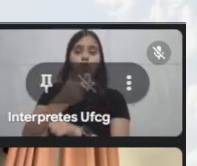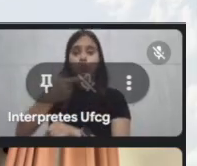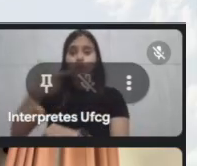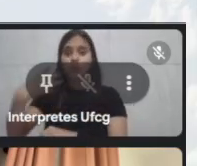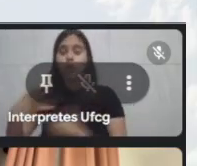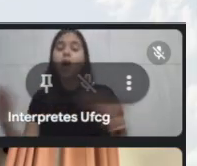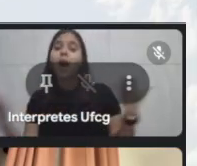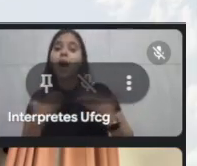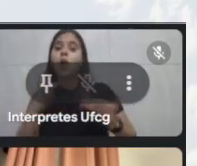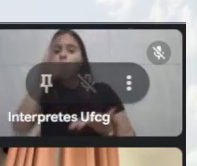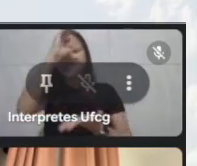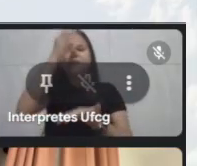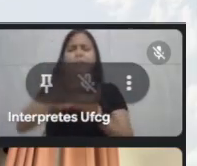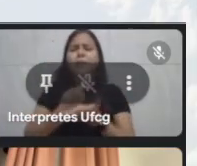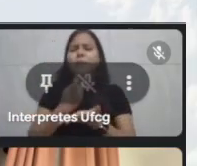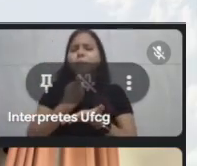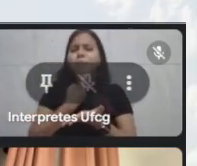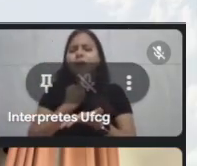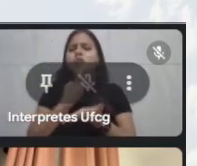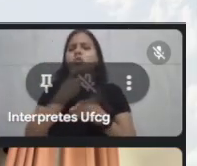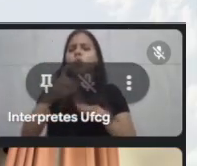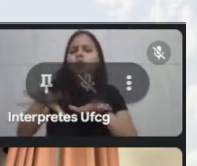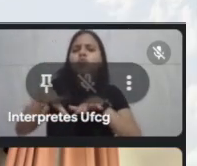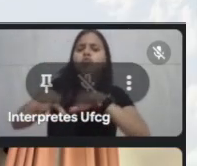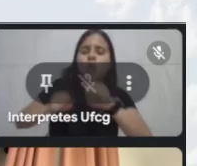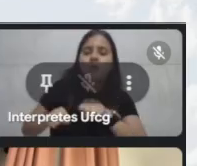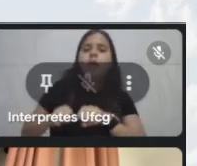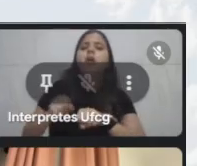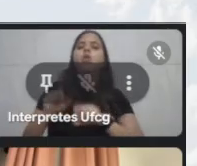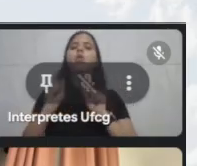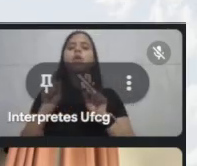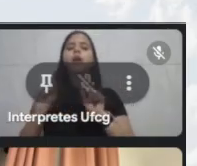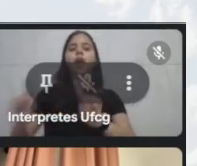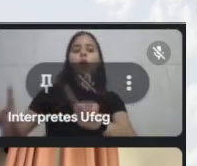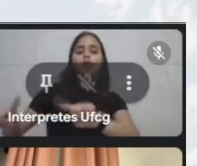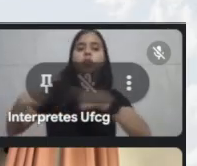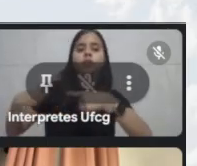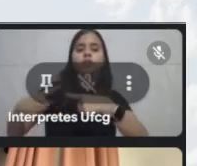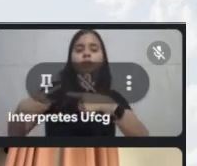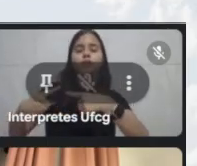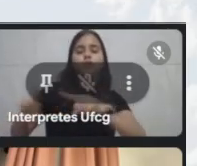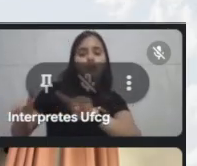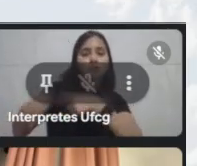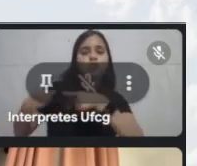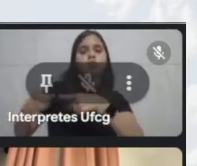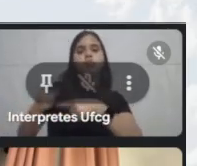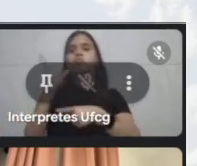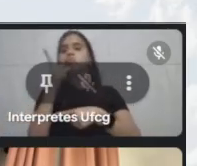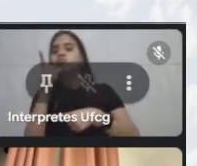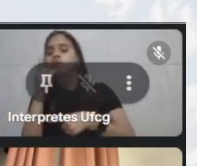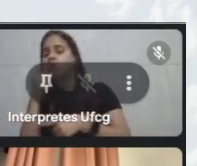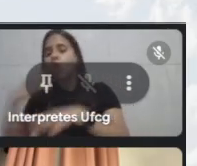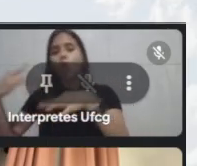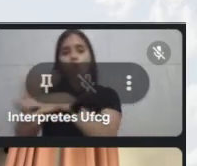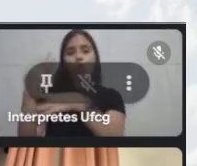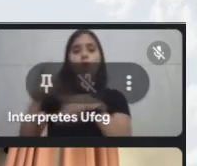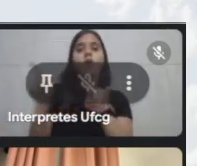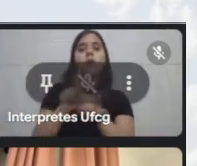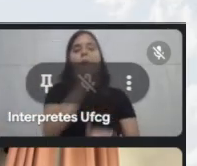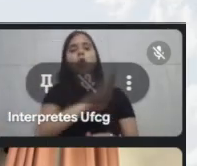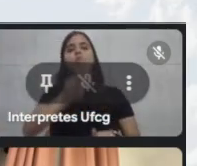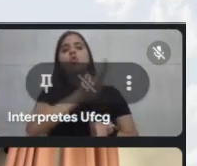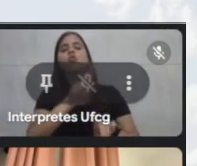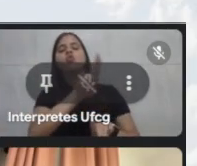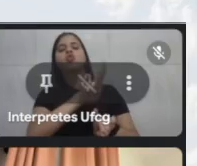finaliza seu doutorado com foco em desafios hidrológicos urbanos e uso e cobertura da terra e